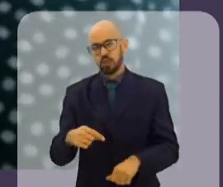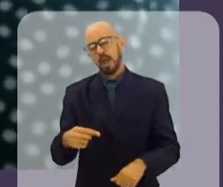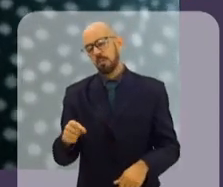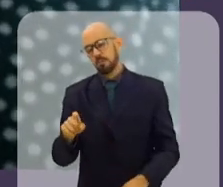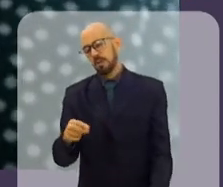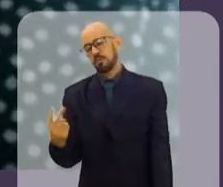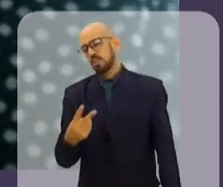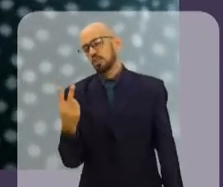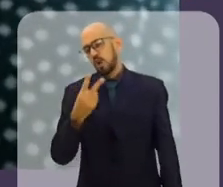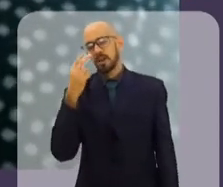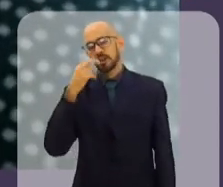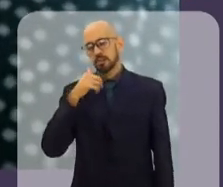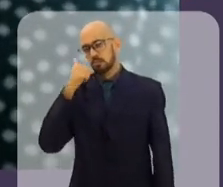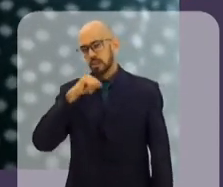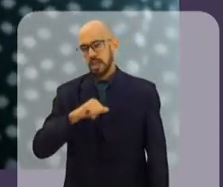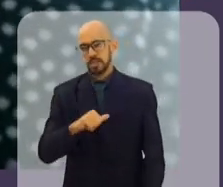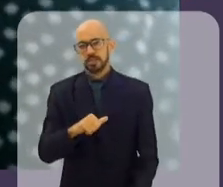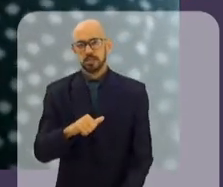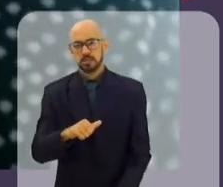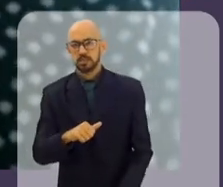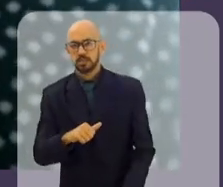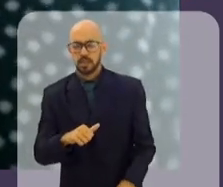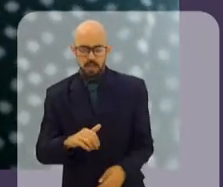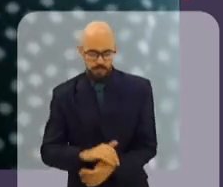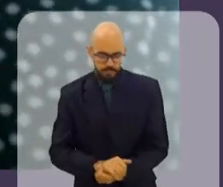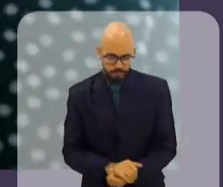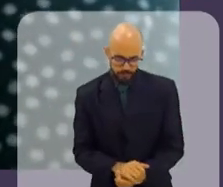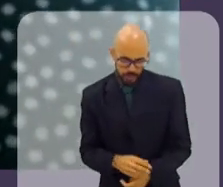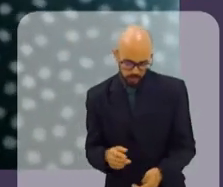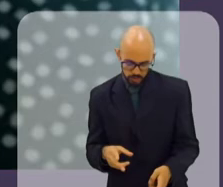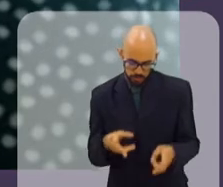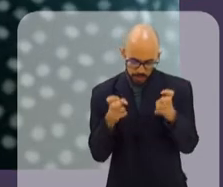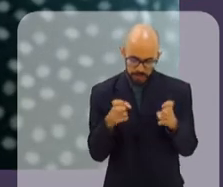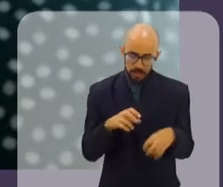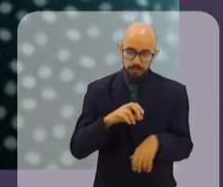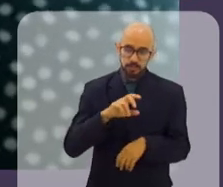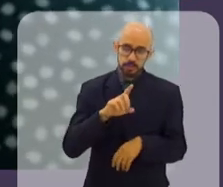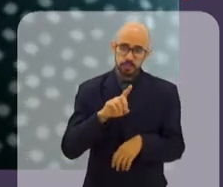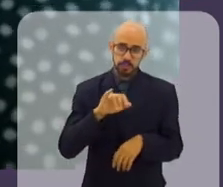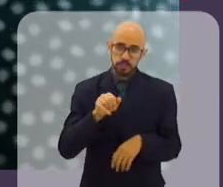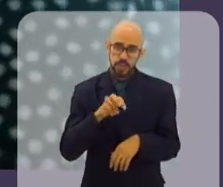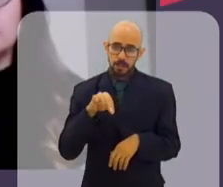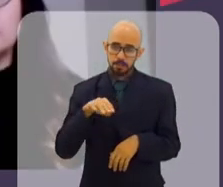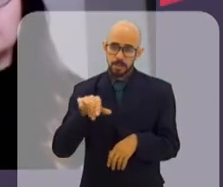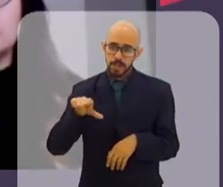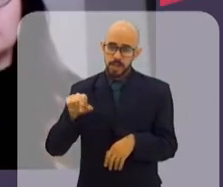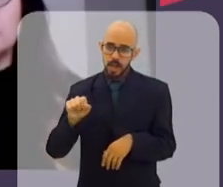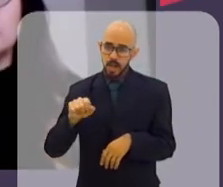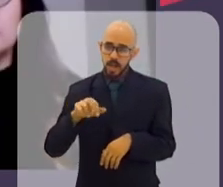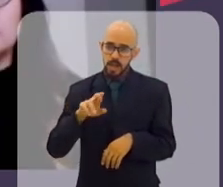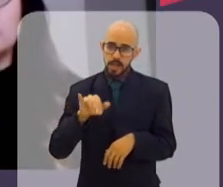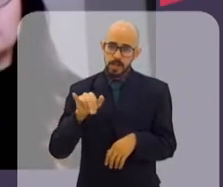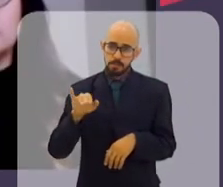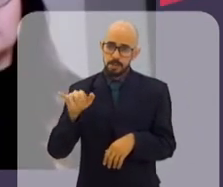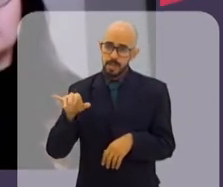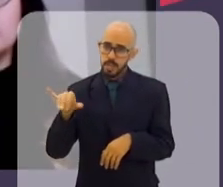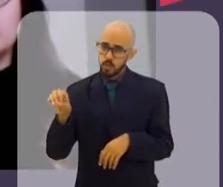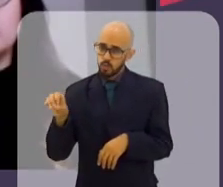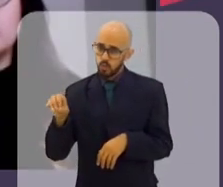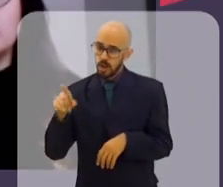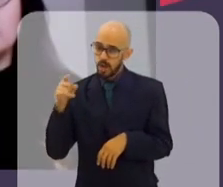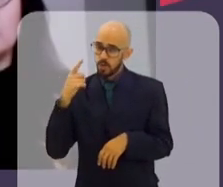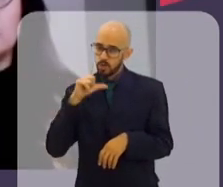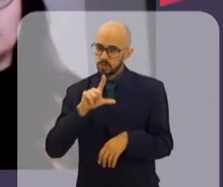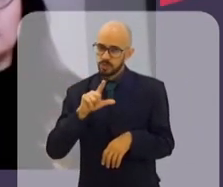grande vitória das mulheres. Percebam, a gente vê a professora Djamila Ribeiro, filosofia, ela